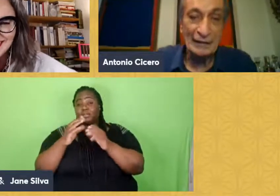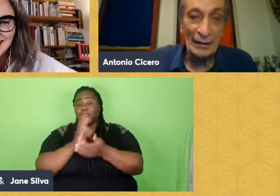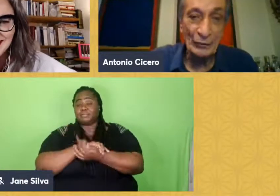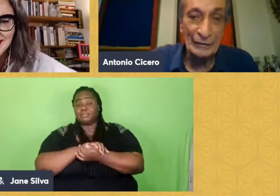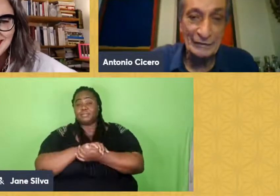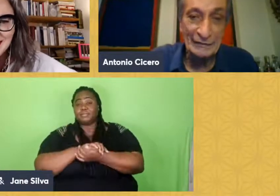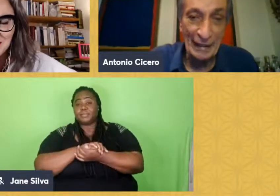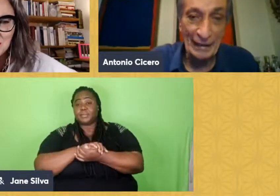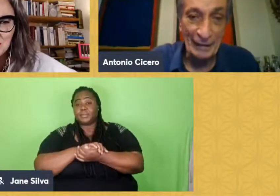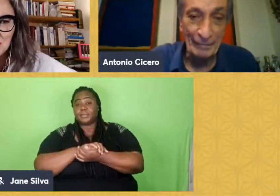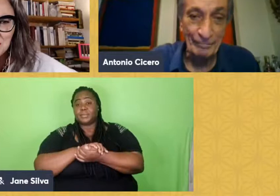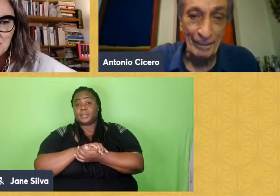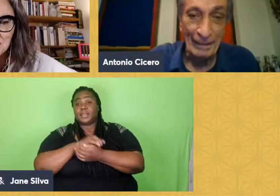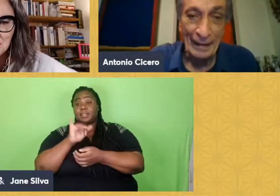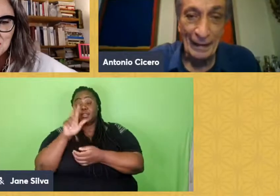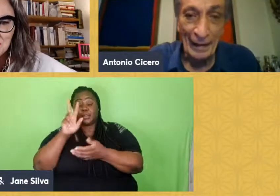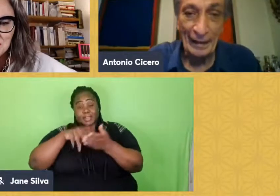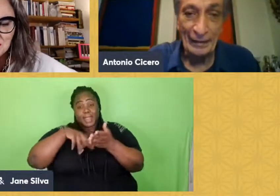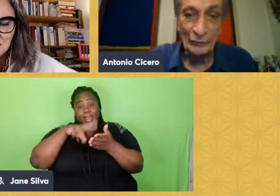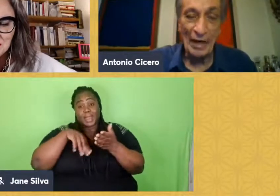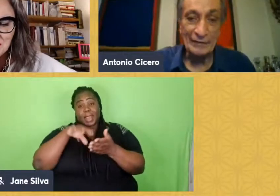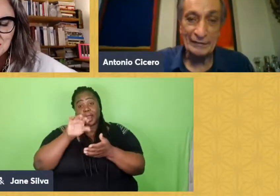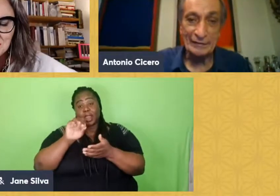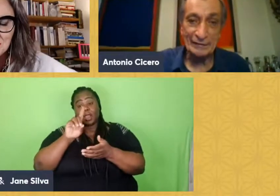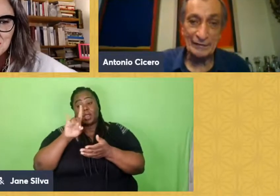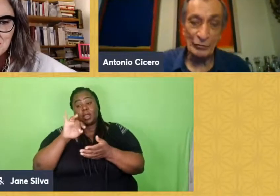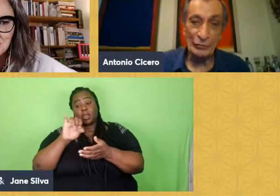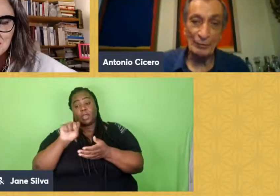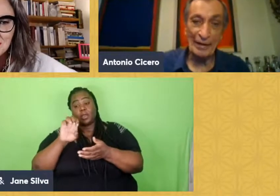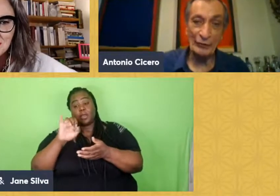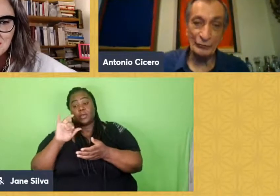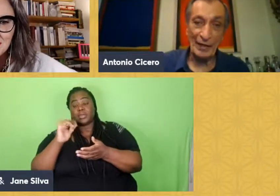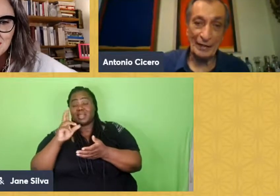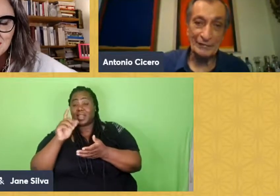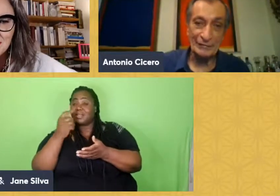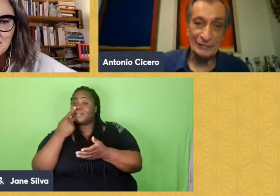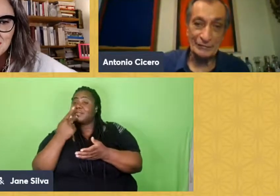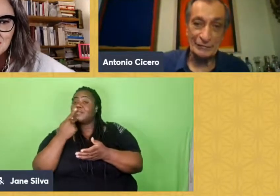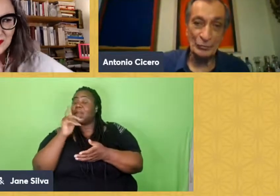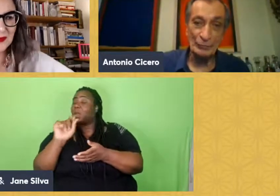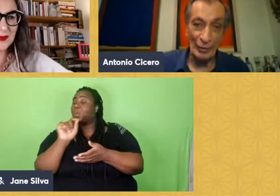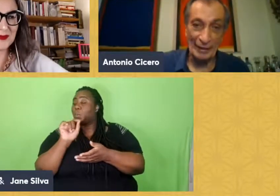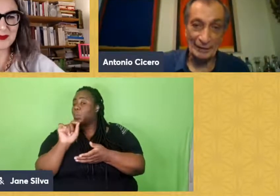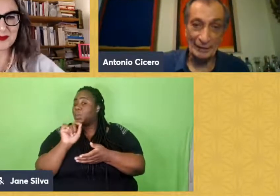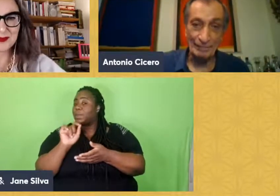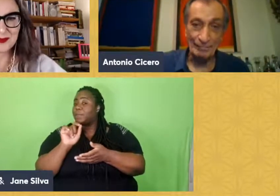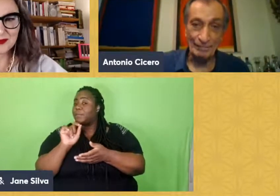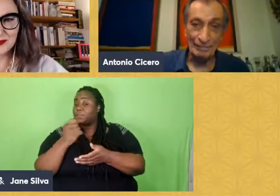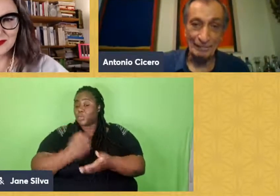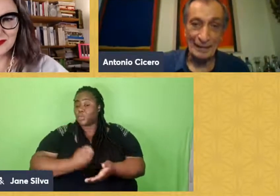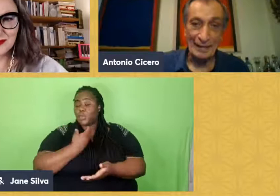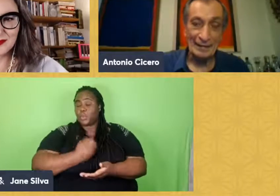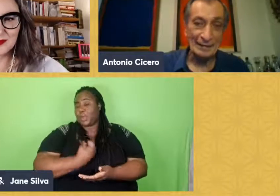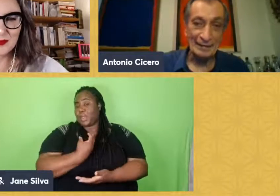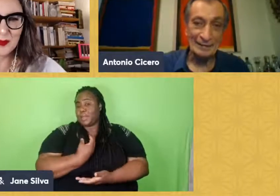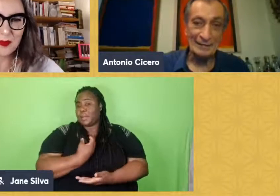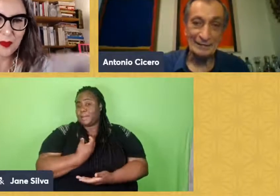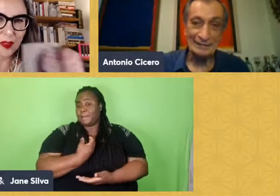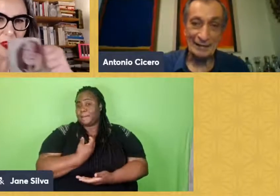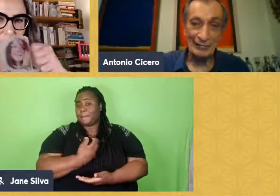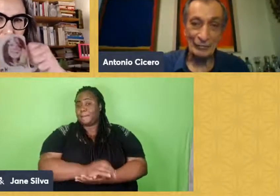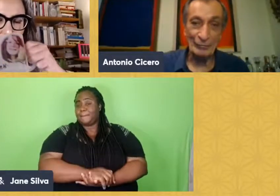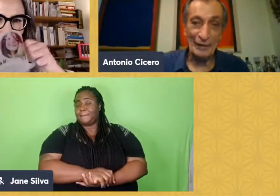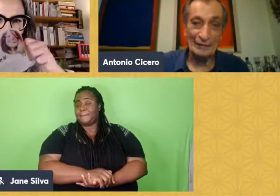você lê na Odisseia, a descrição que Homero faz de um poeta,